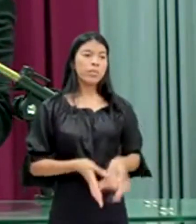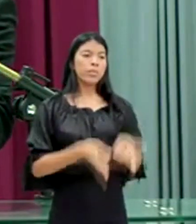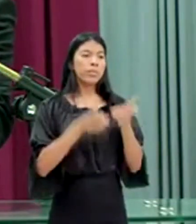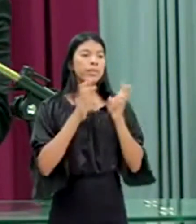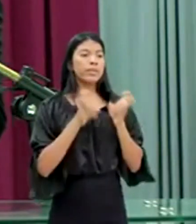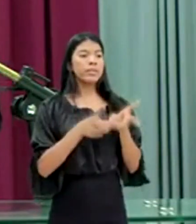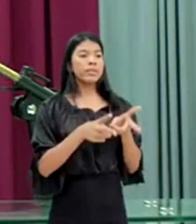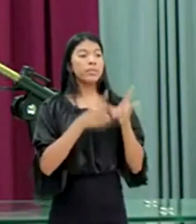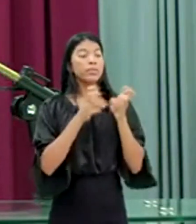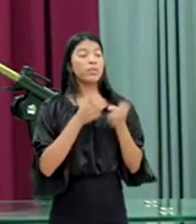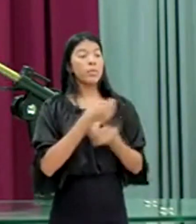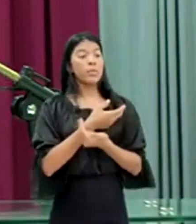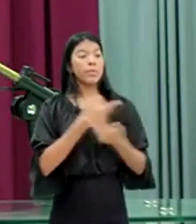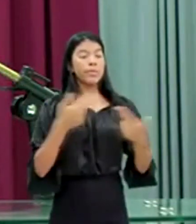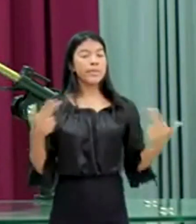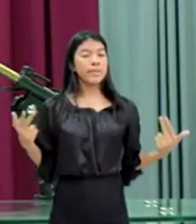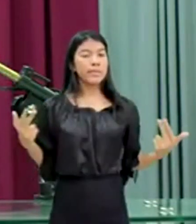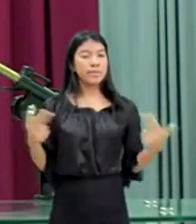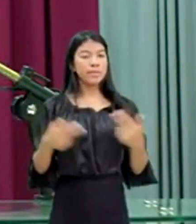incríveis, não é?